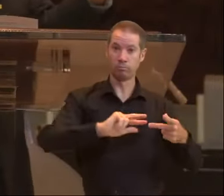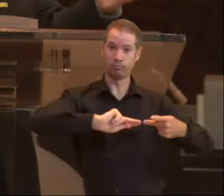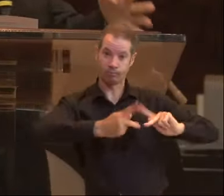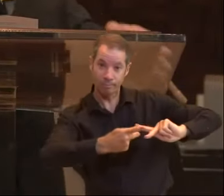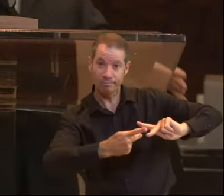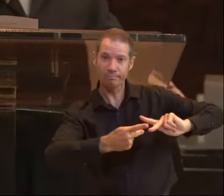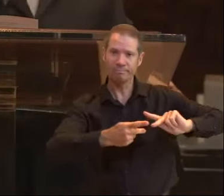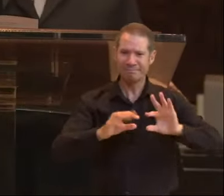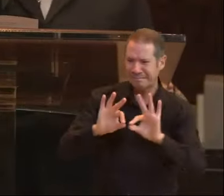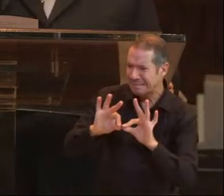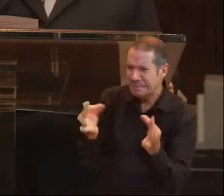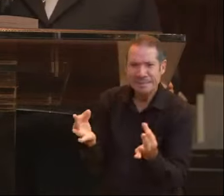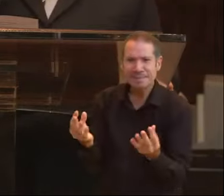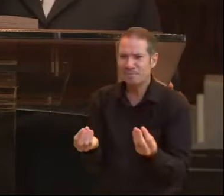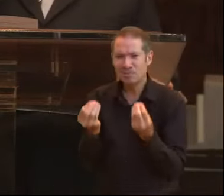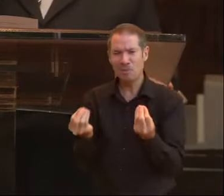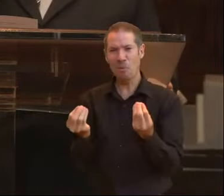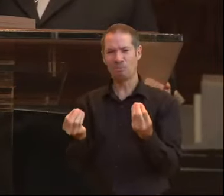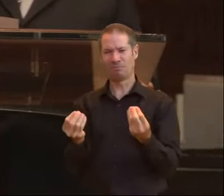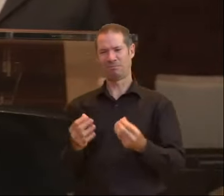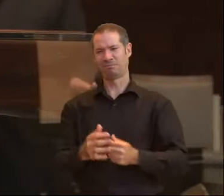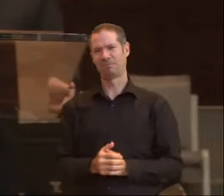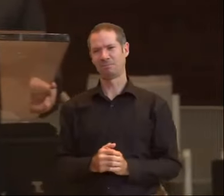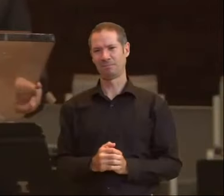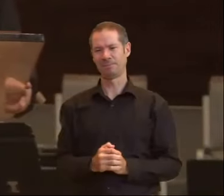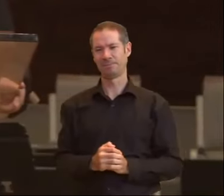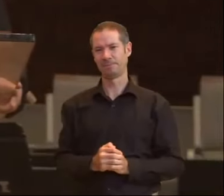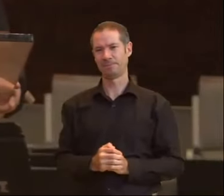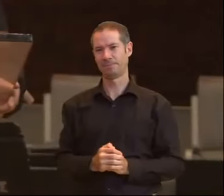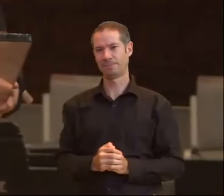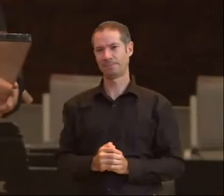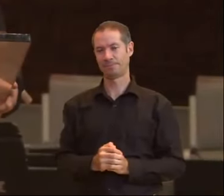Por tão pouco. Por tão pouco.